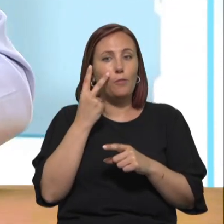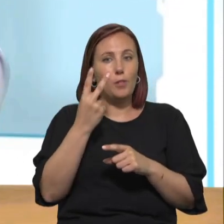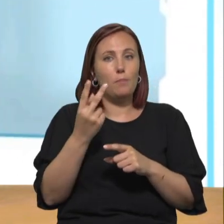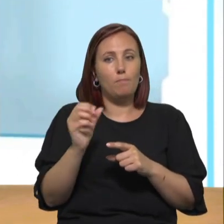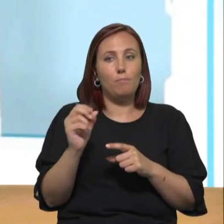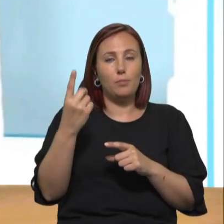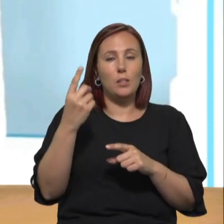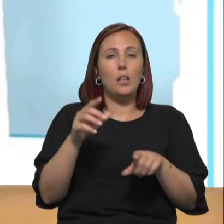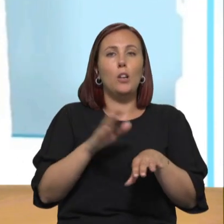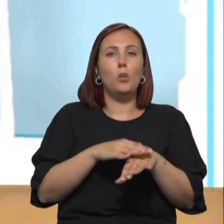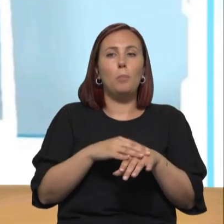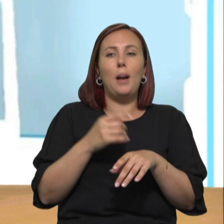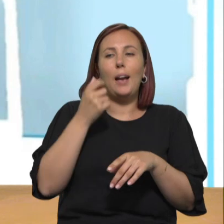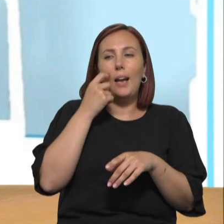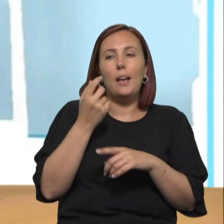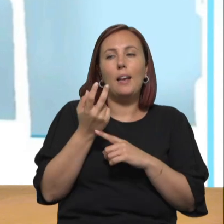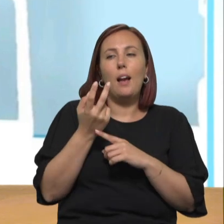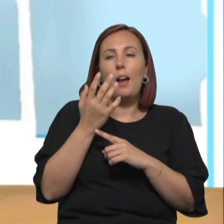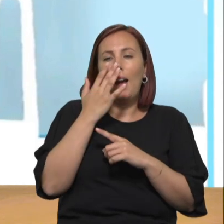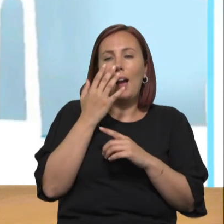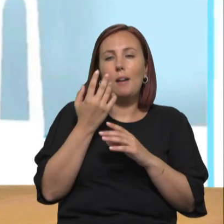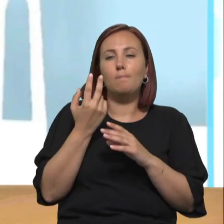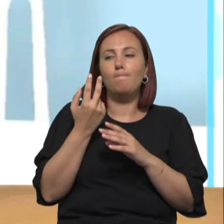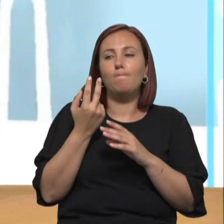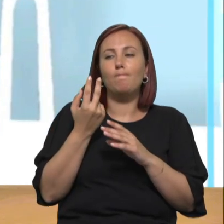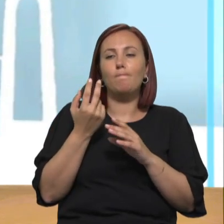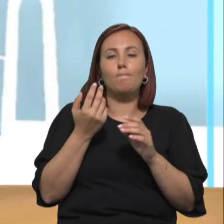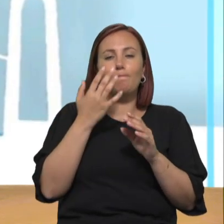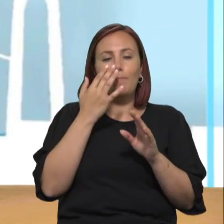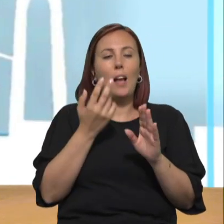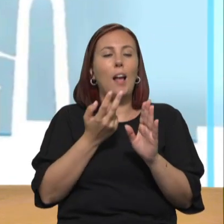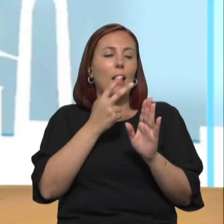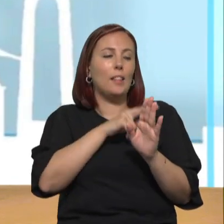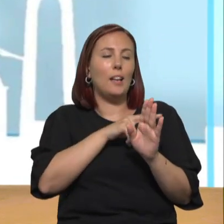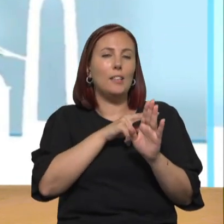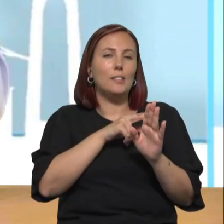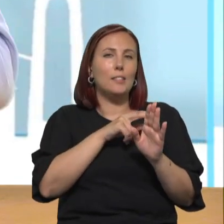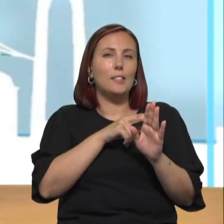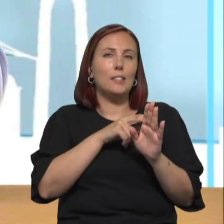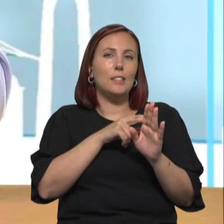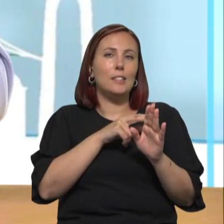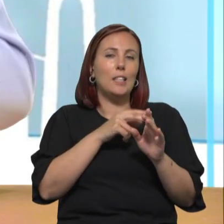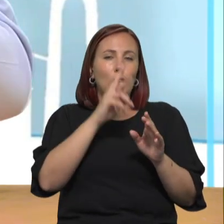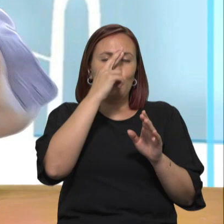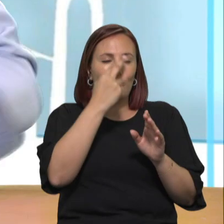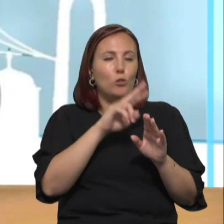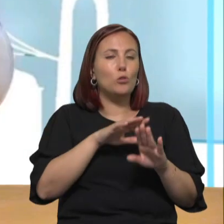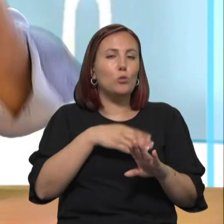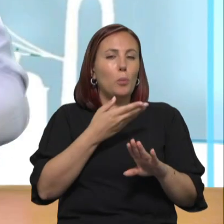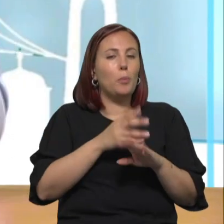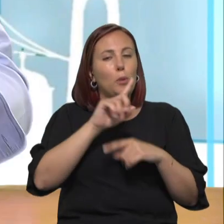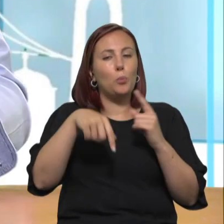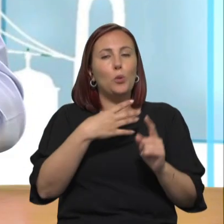Não vemos os que estão lá atrás a fazer, digamos, a empacotar, a esforçar-se para que o